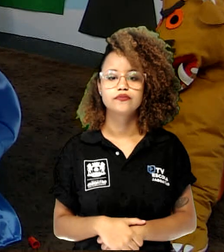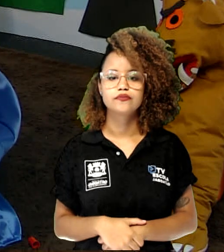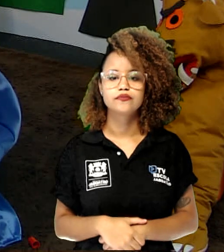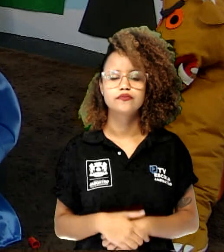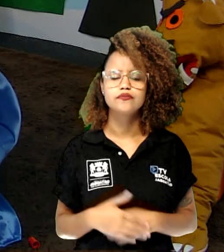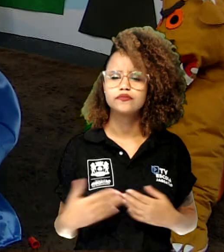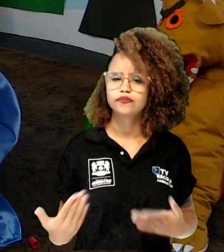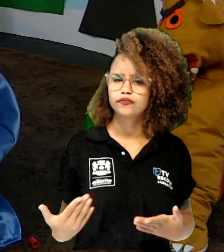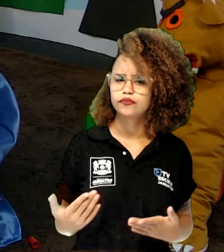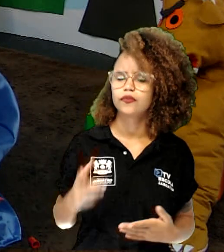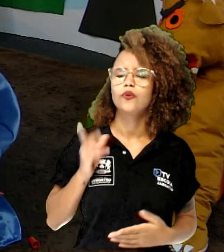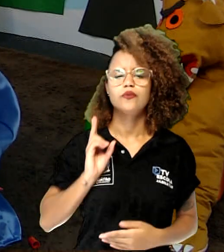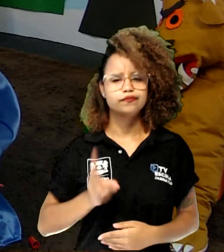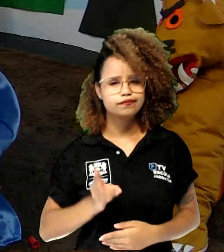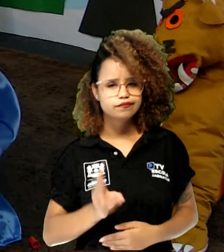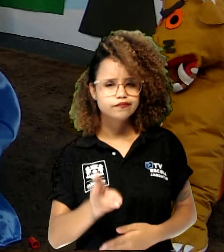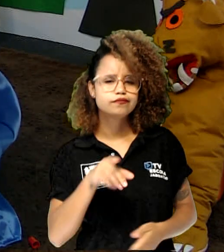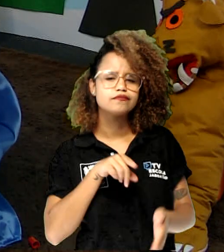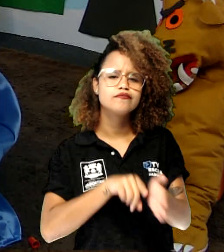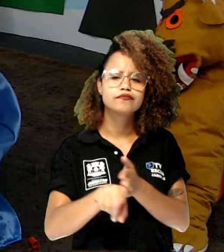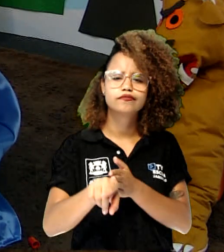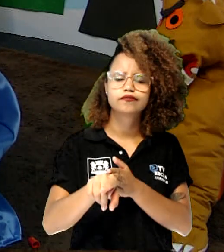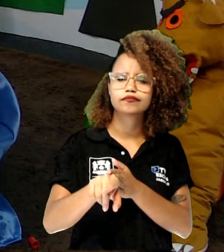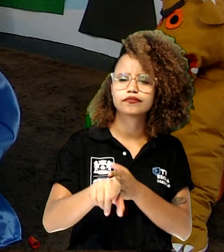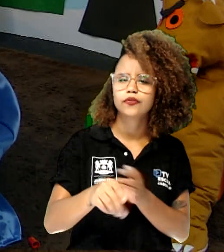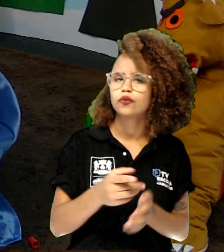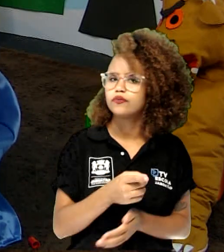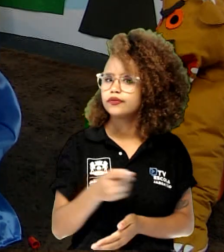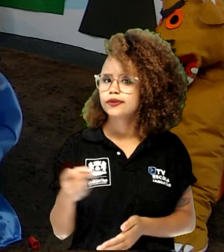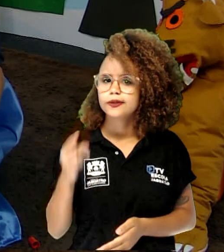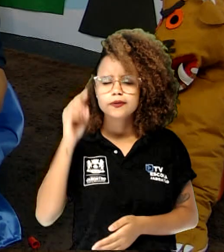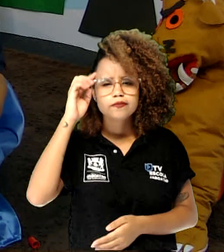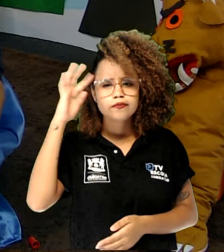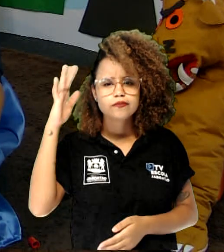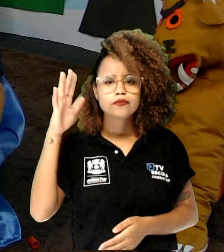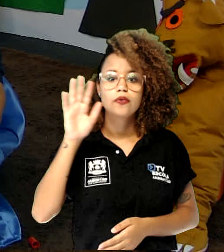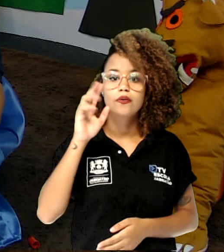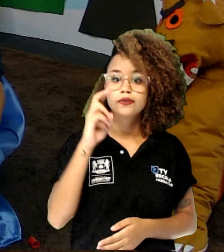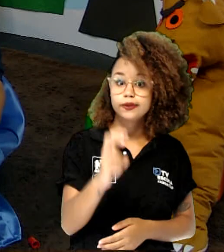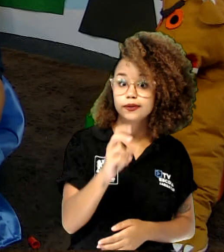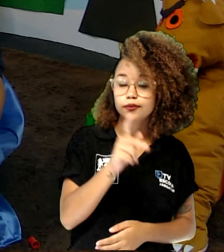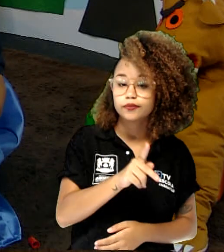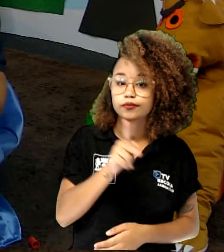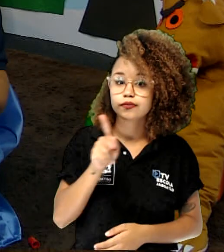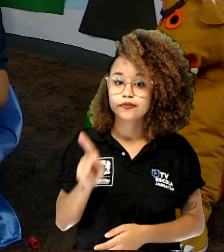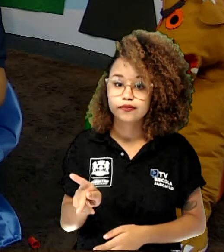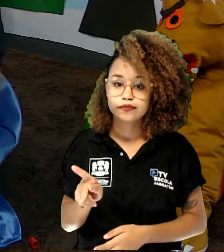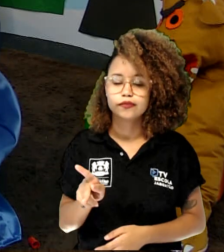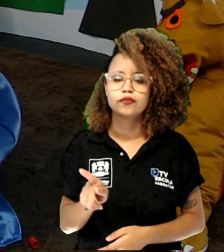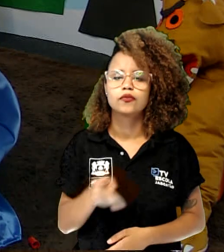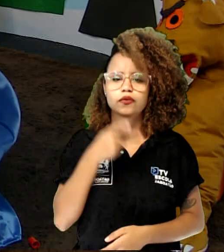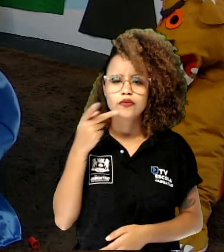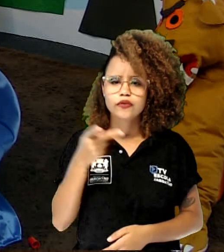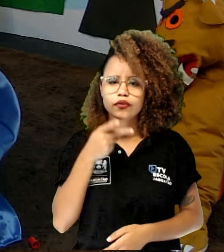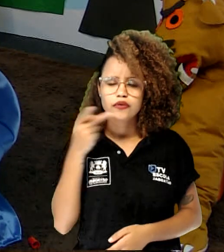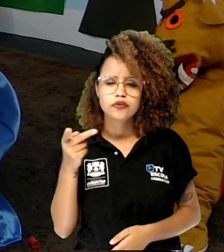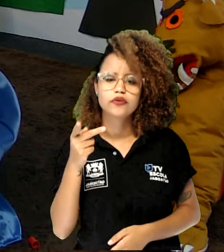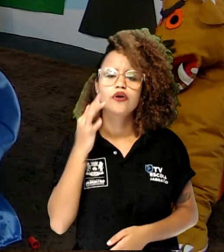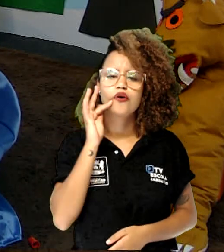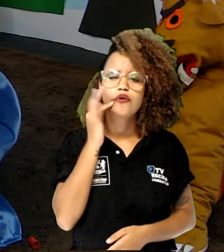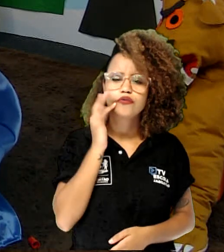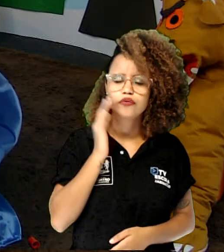Em seguida, eu continuei perguntando, e vocês não imaginam, cinco professoras disseram que a